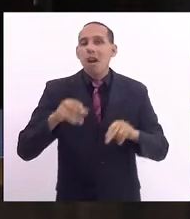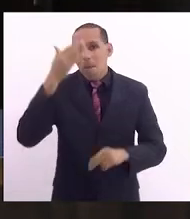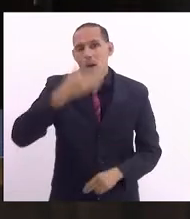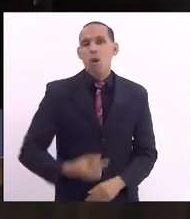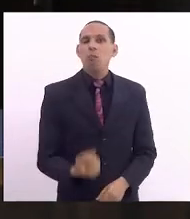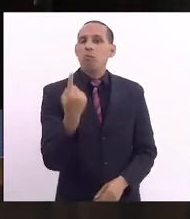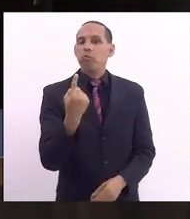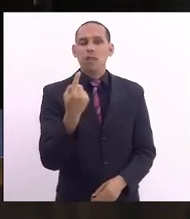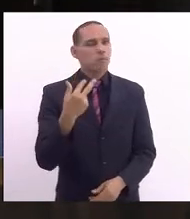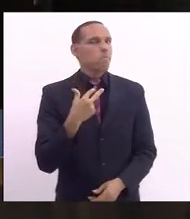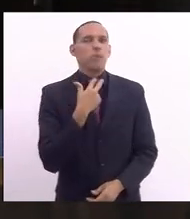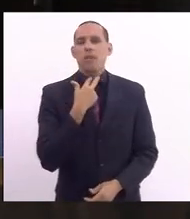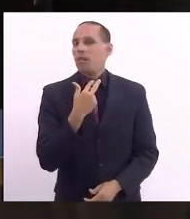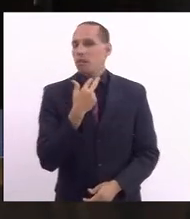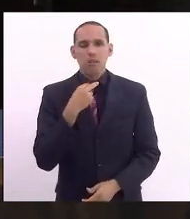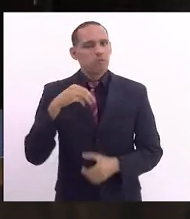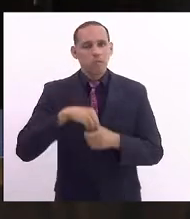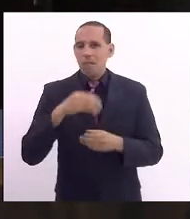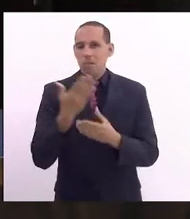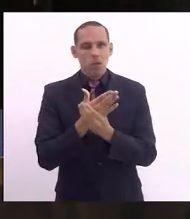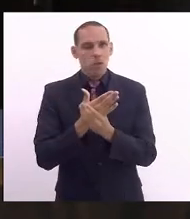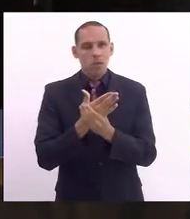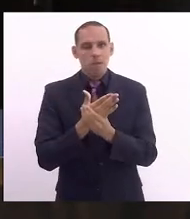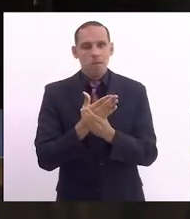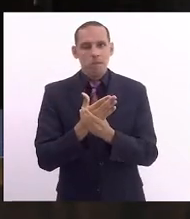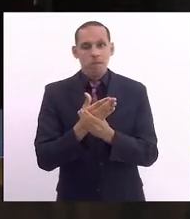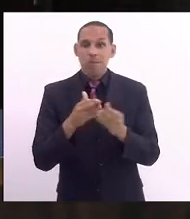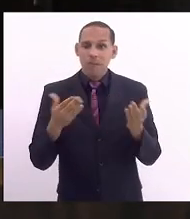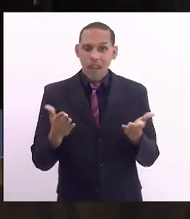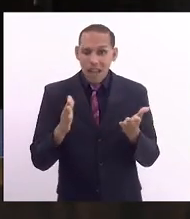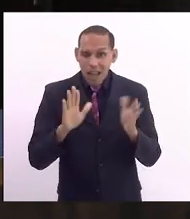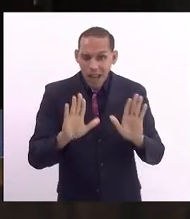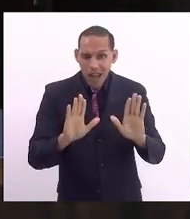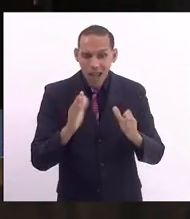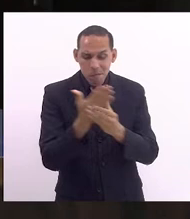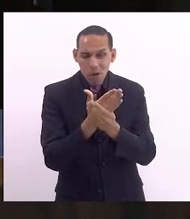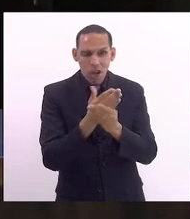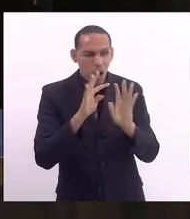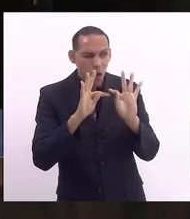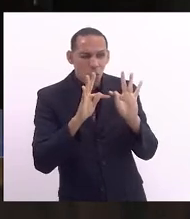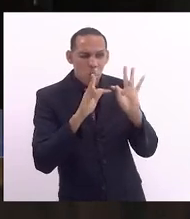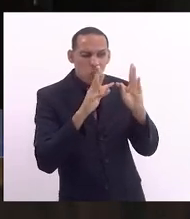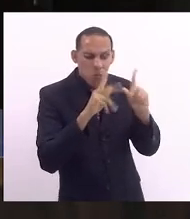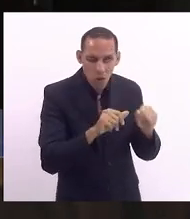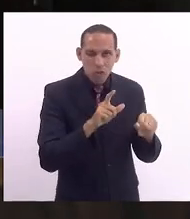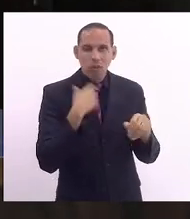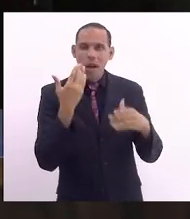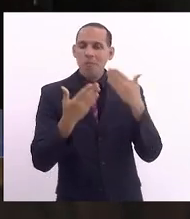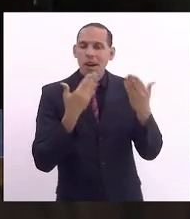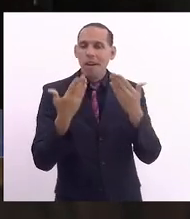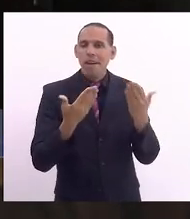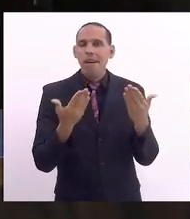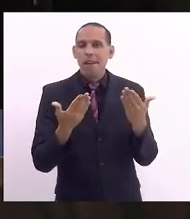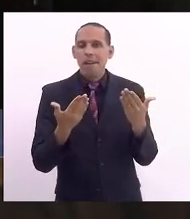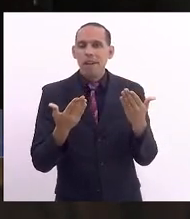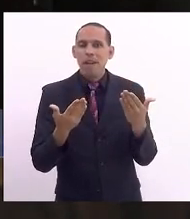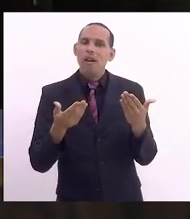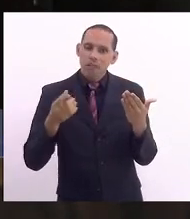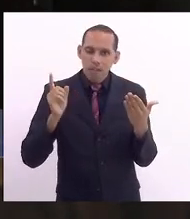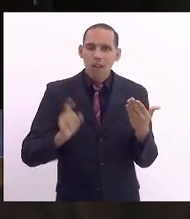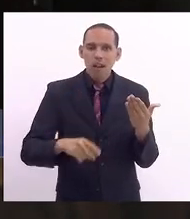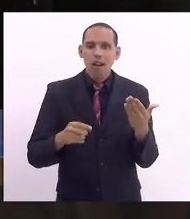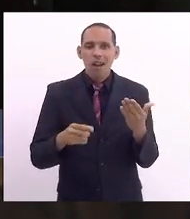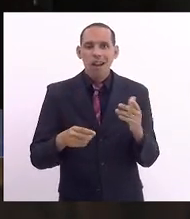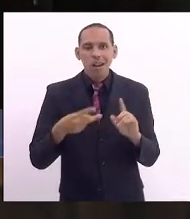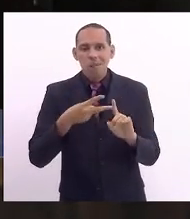prova dentro de um inquérito. E todos esses que atendemos, todos esses casos, o